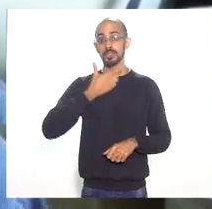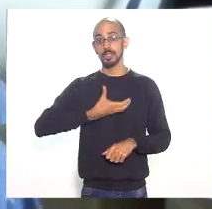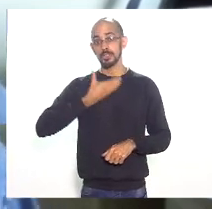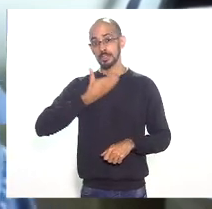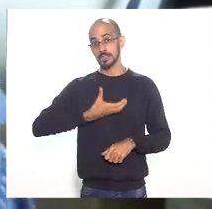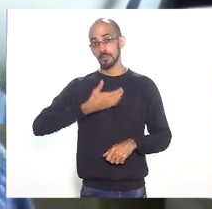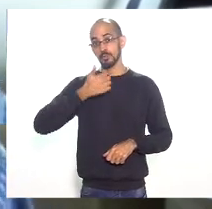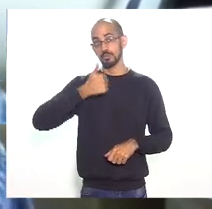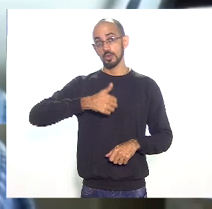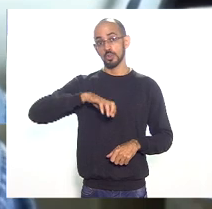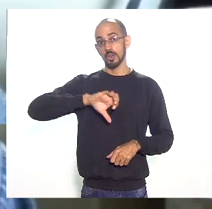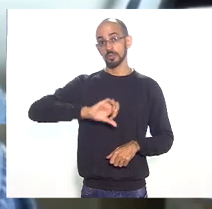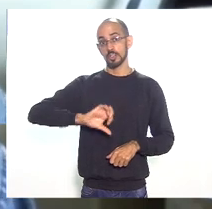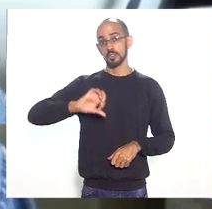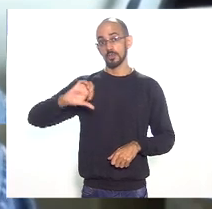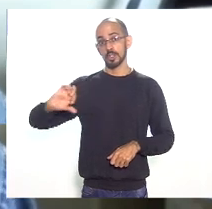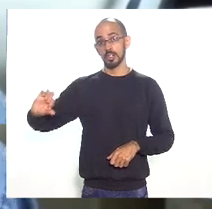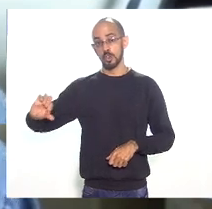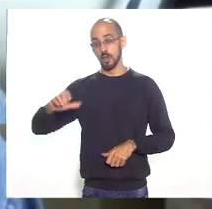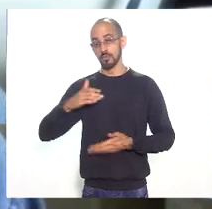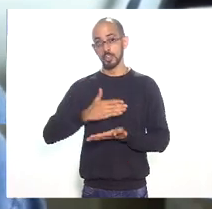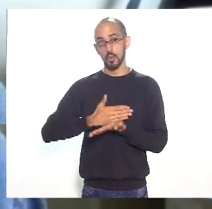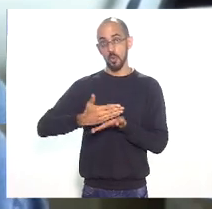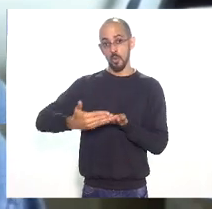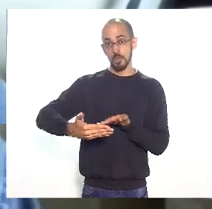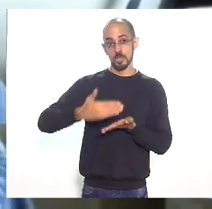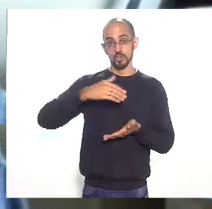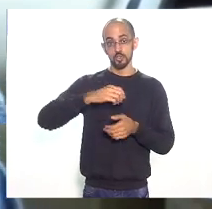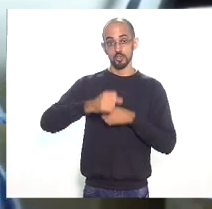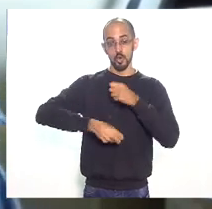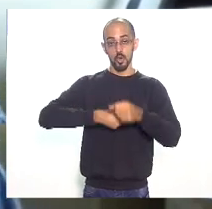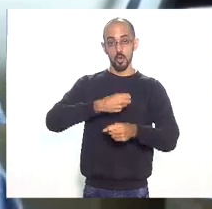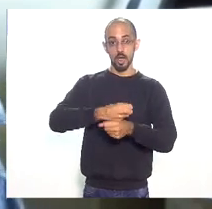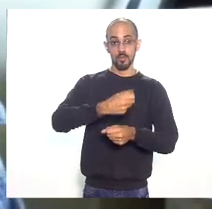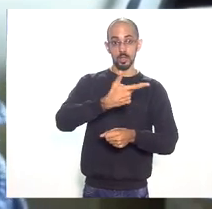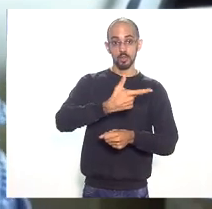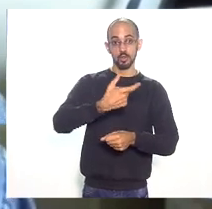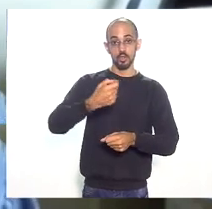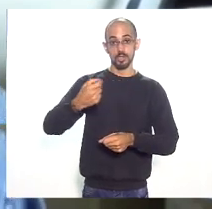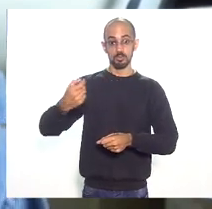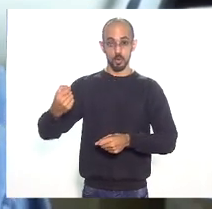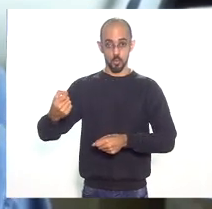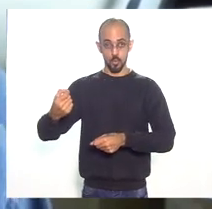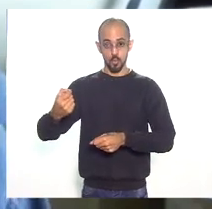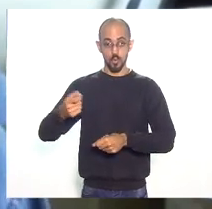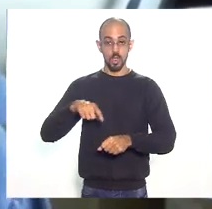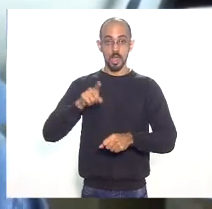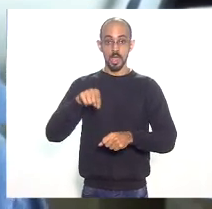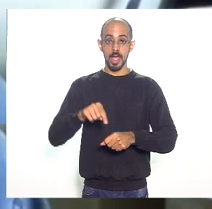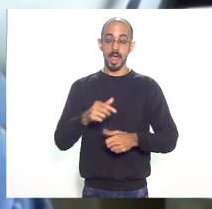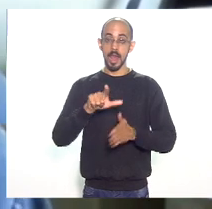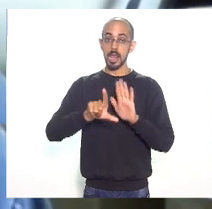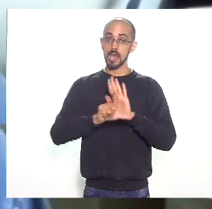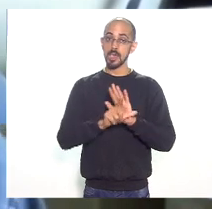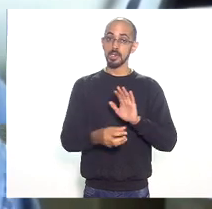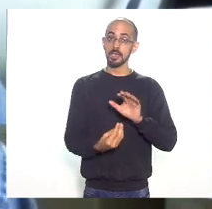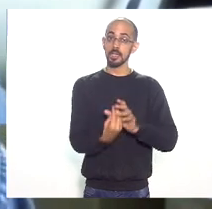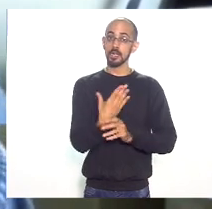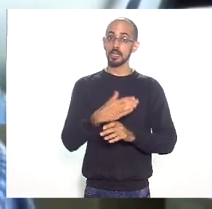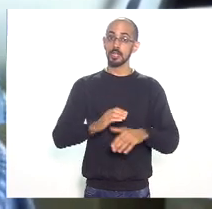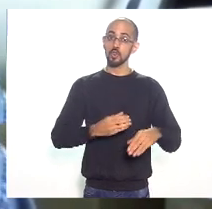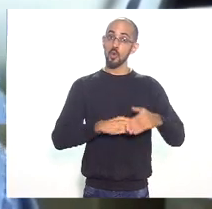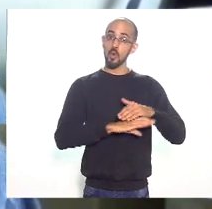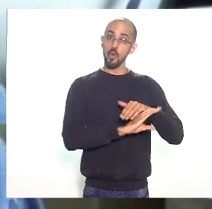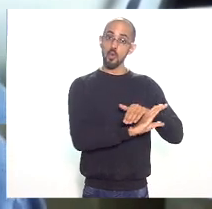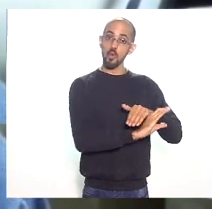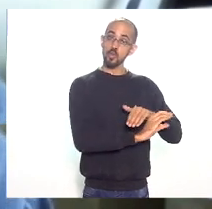E passou a entrar em vigor no ano seguinte de 2000. Foi a lei que criou o fundo, assinada